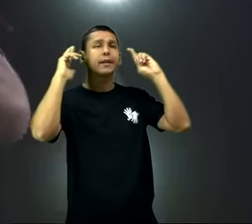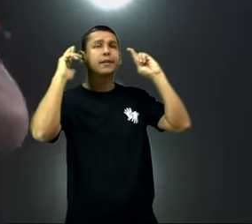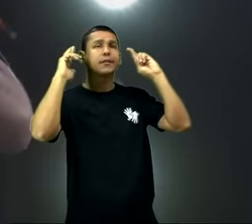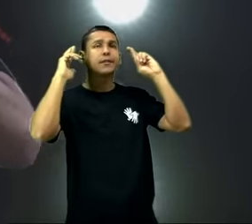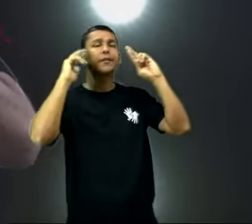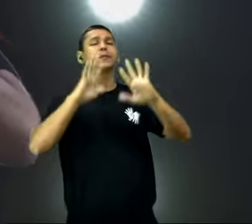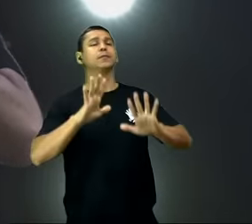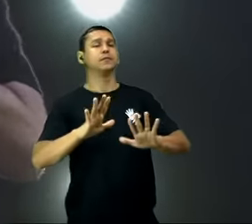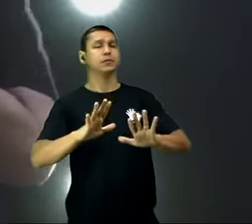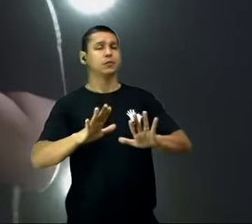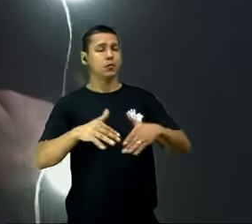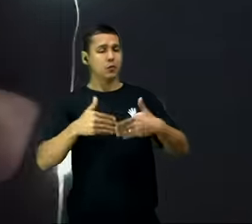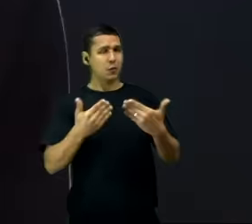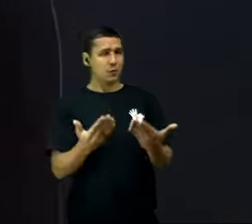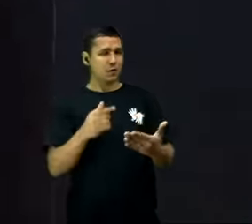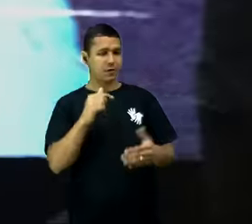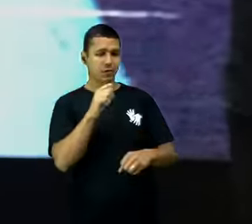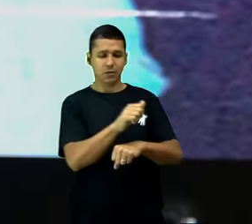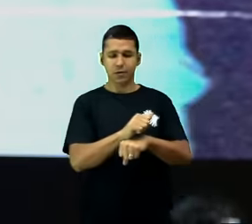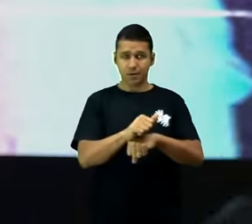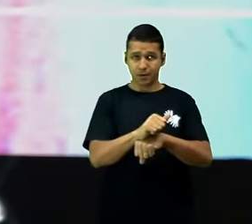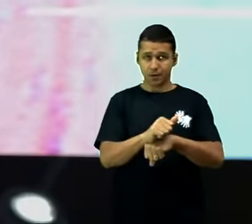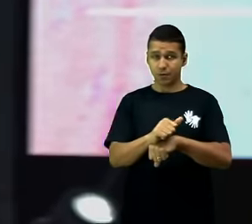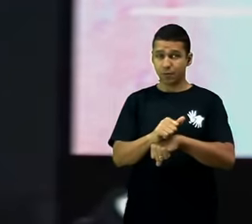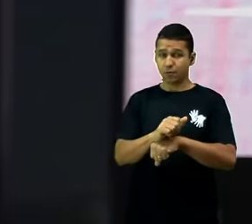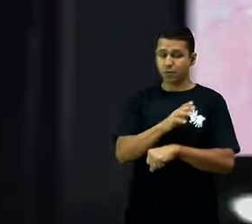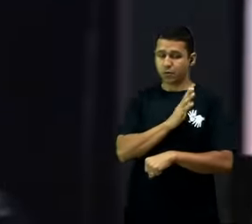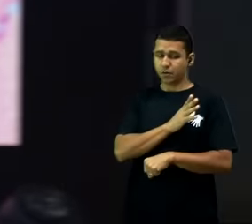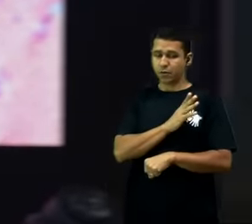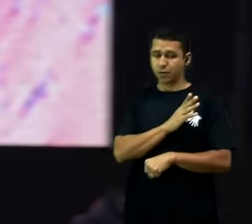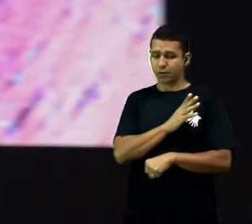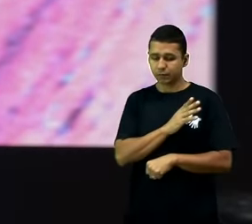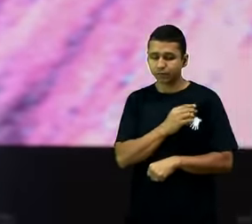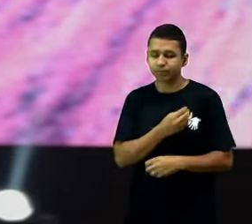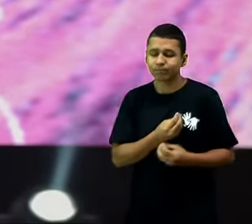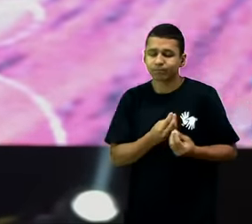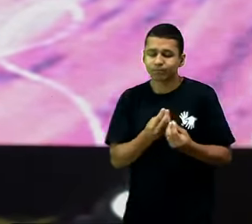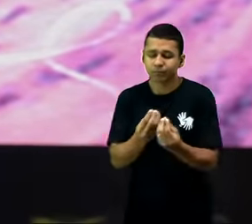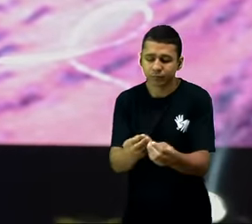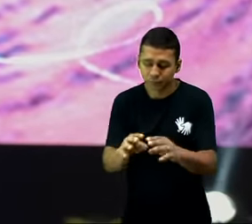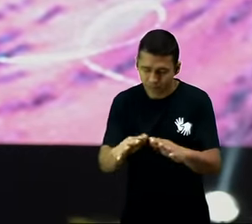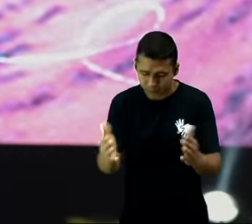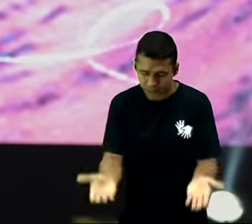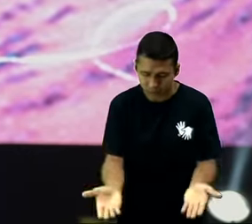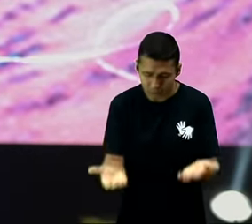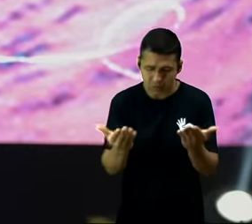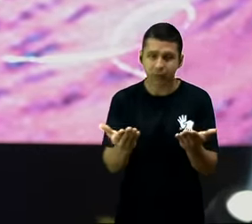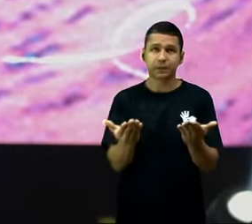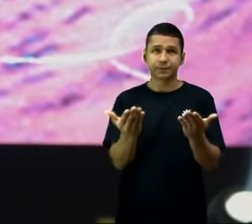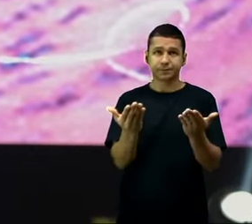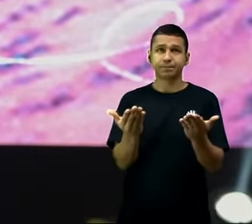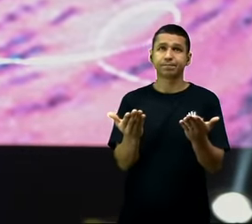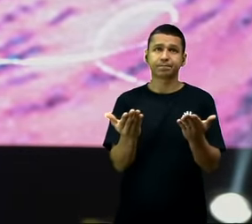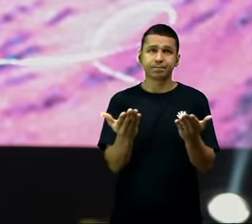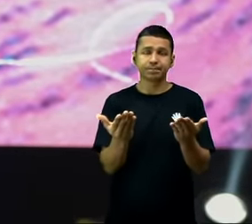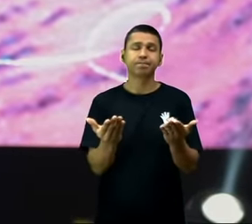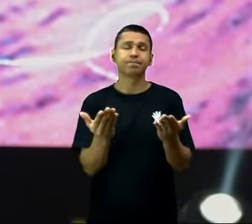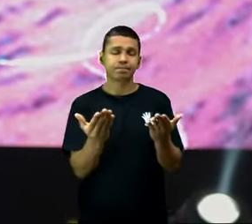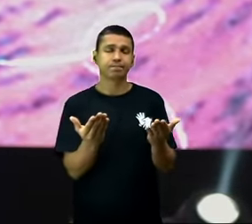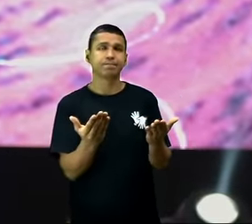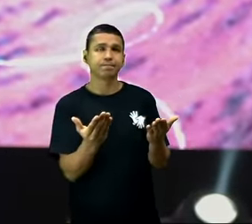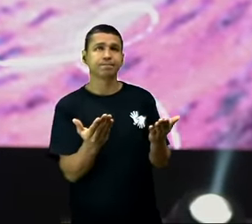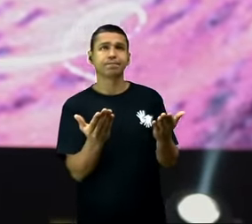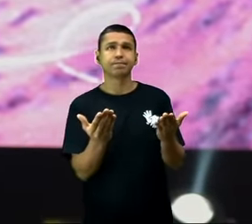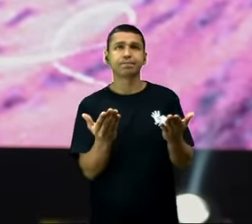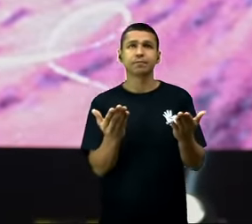altar. Entenda que Deus só nos dá acesso à provisão quando